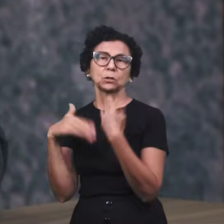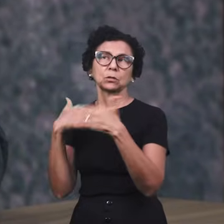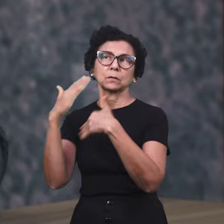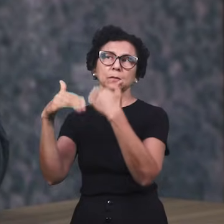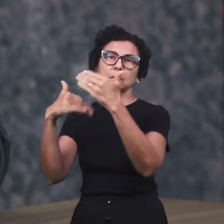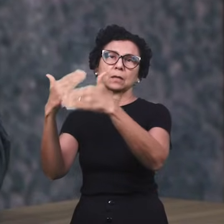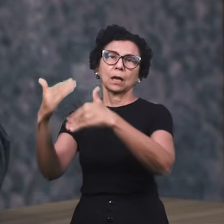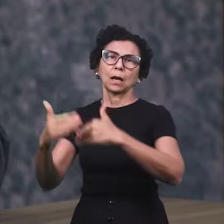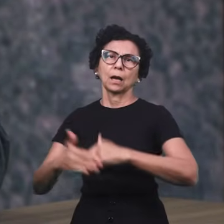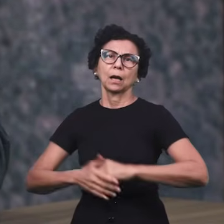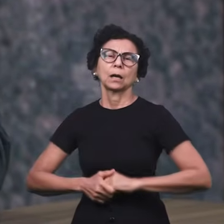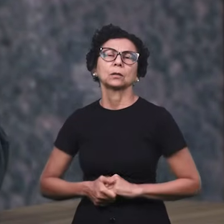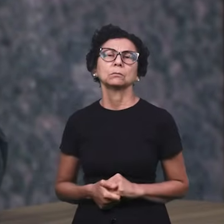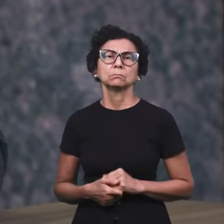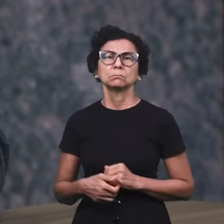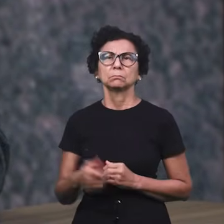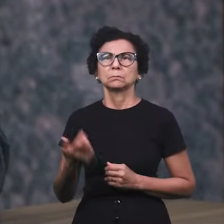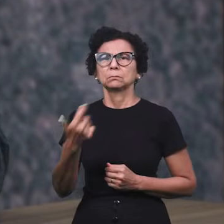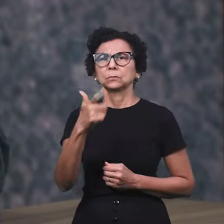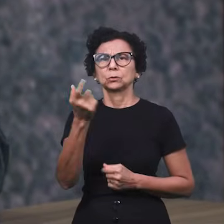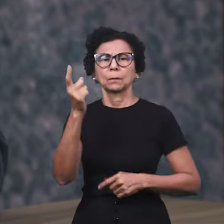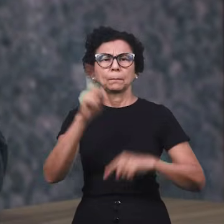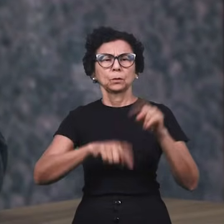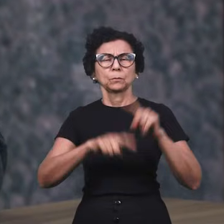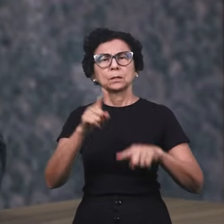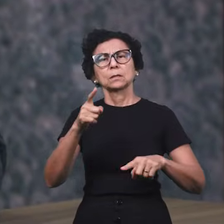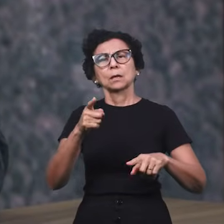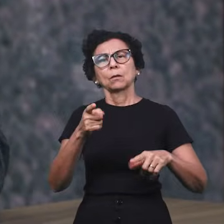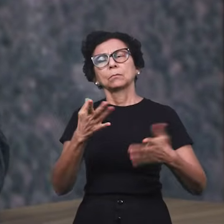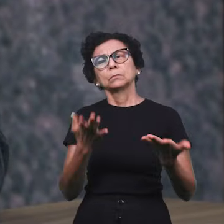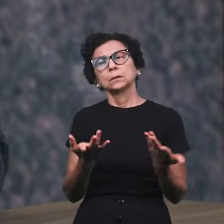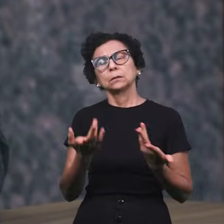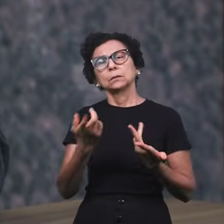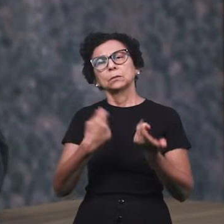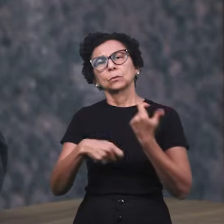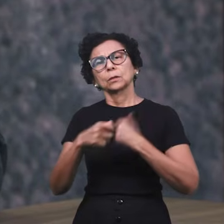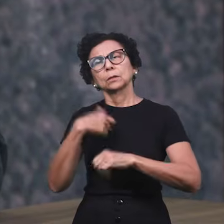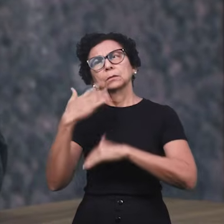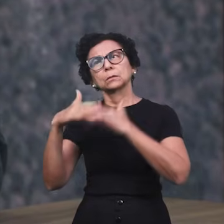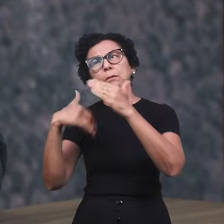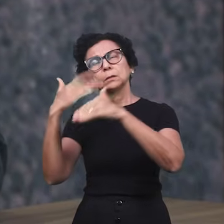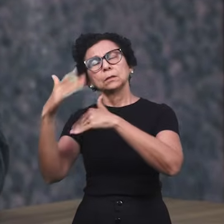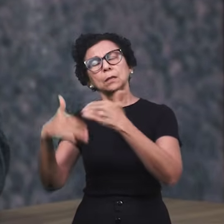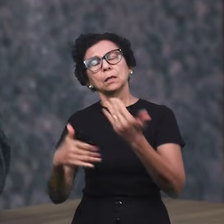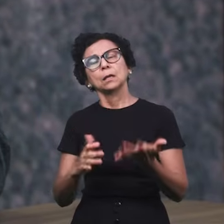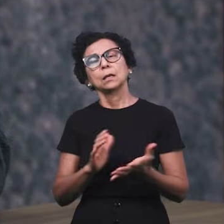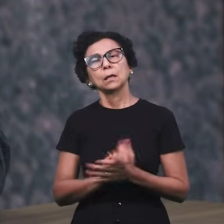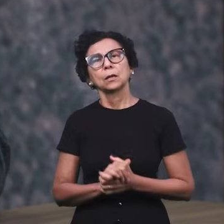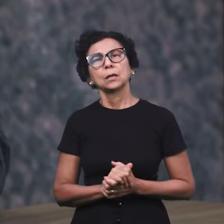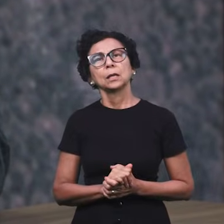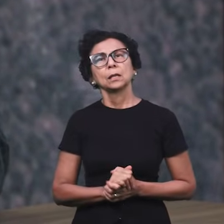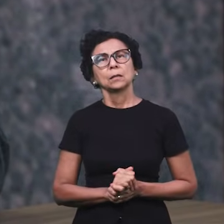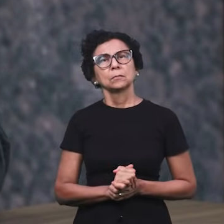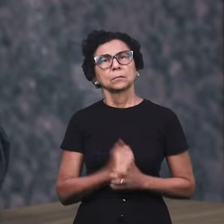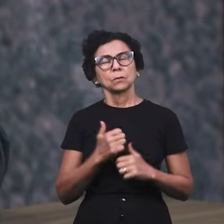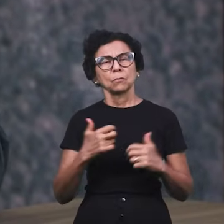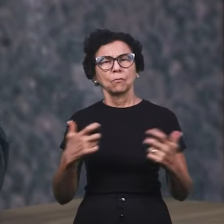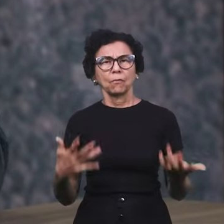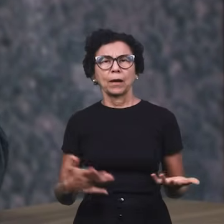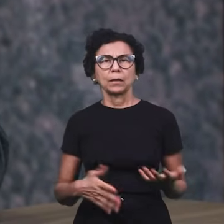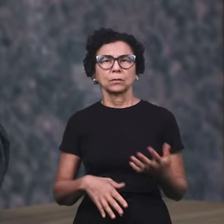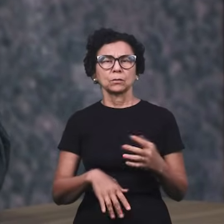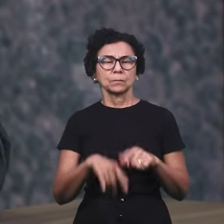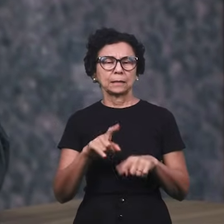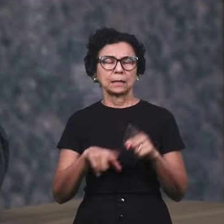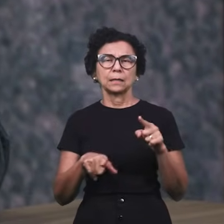sem tantas proibições comerciais, e o comércio se desenvolveu, a manufatura, eles produziam vários